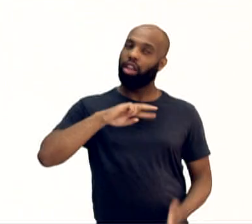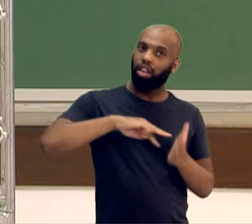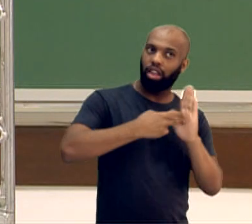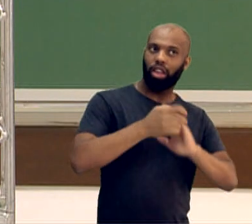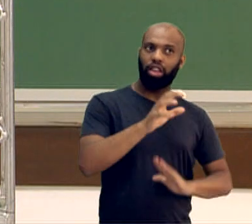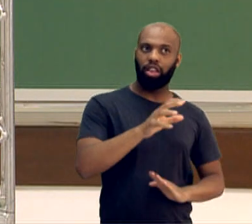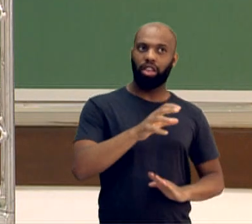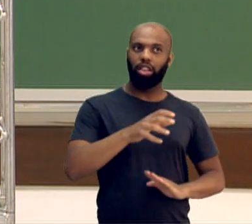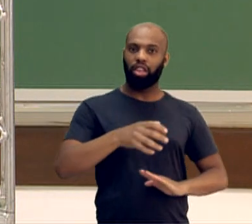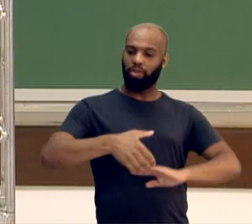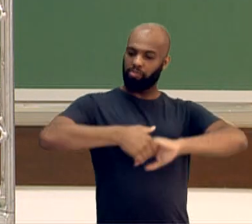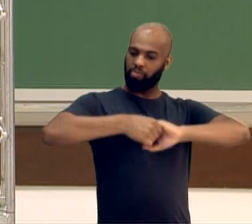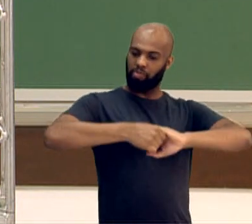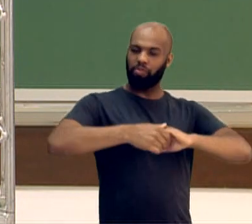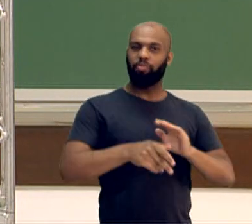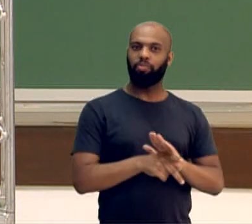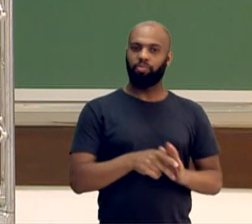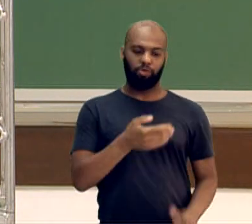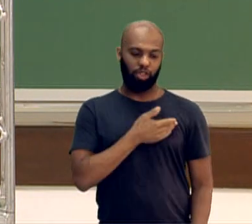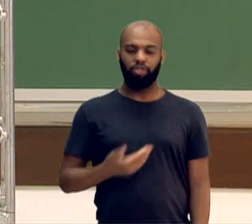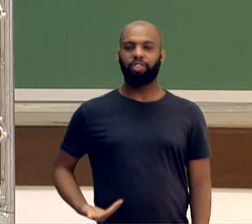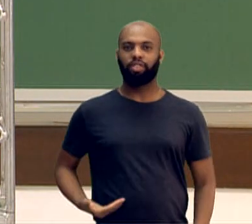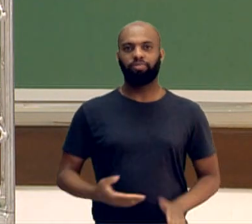Mão amiga do Estado.